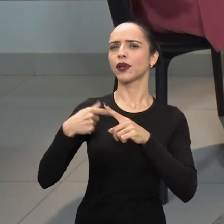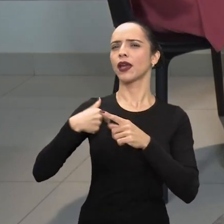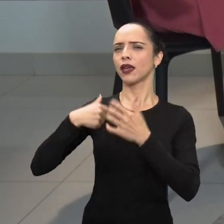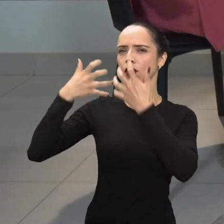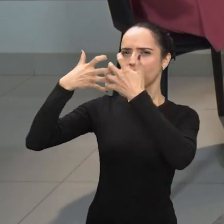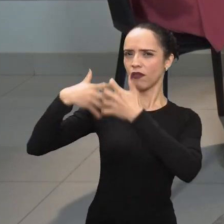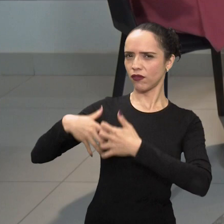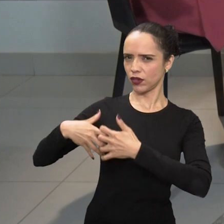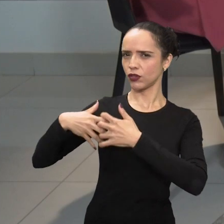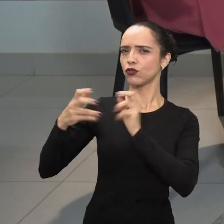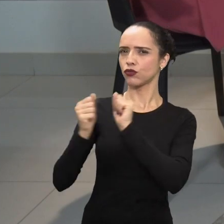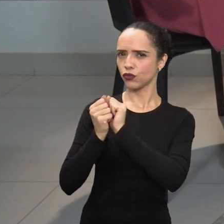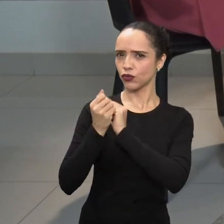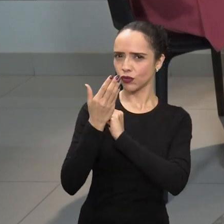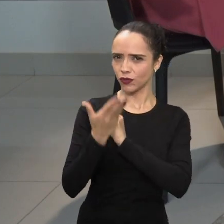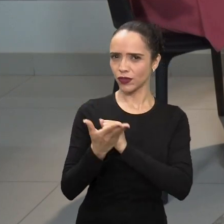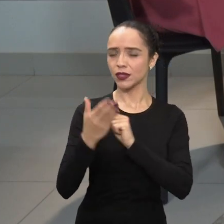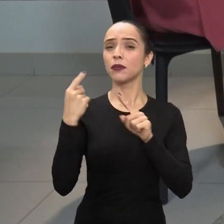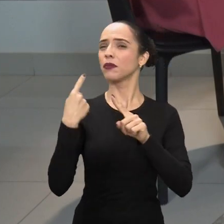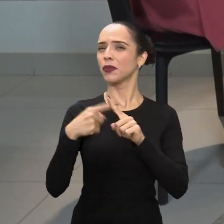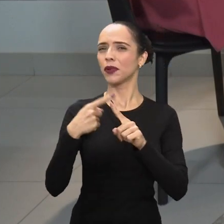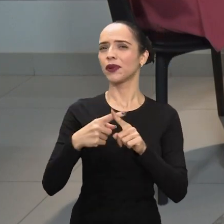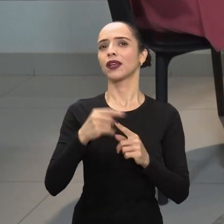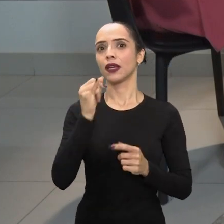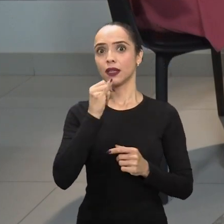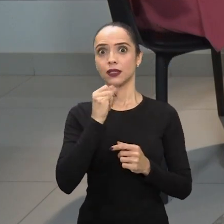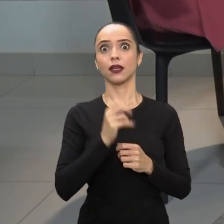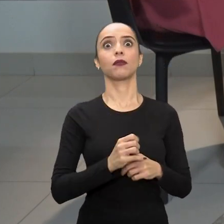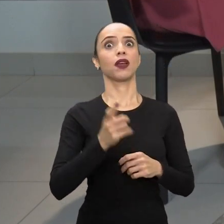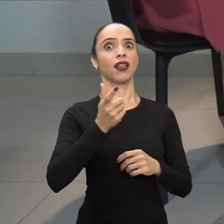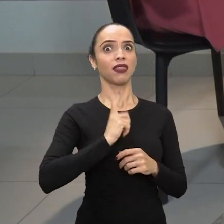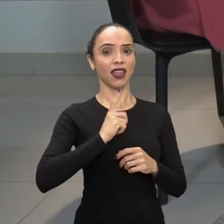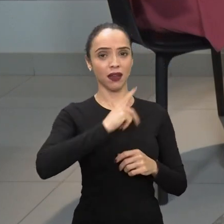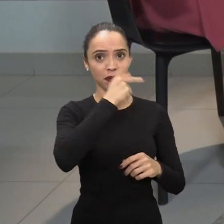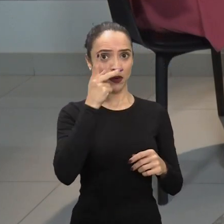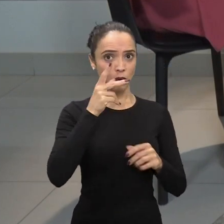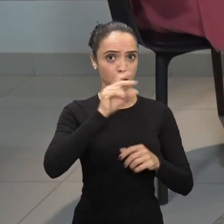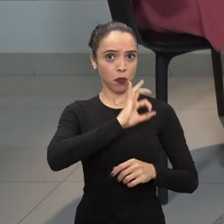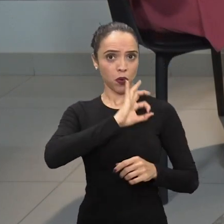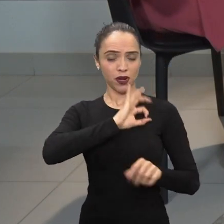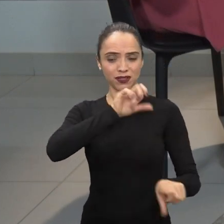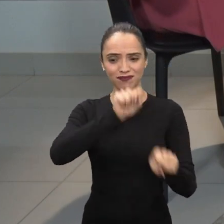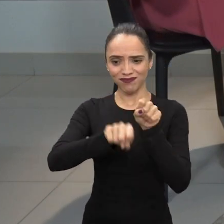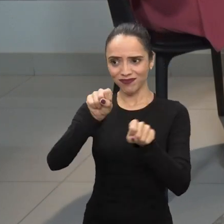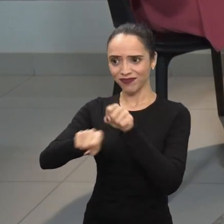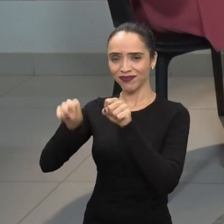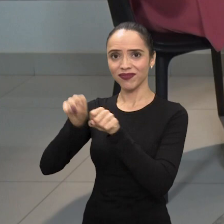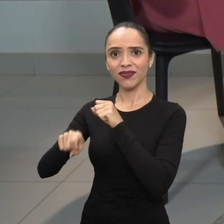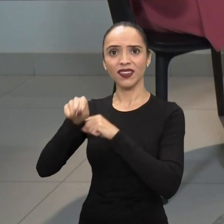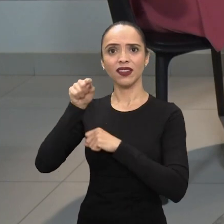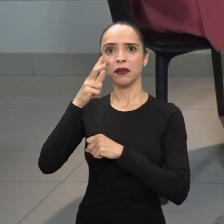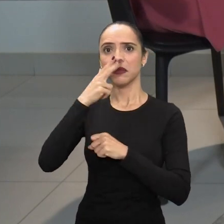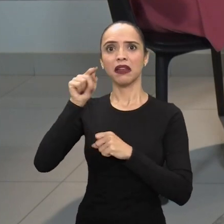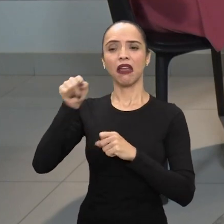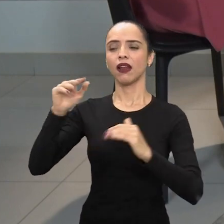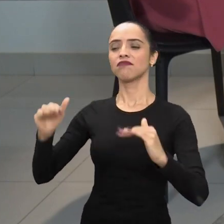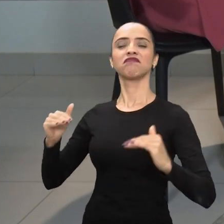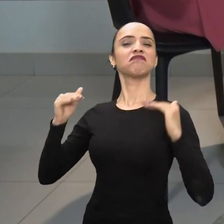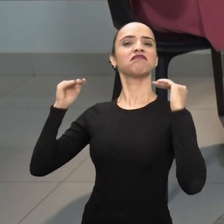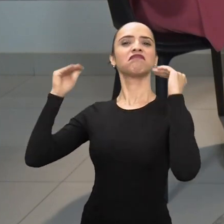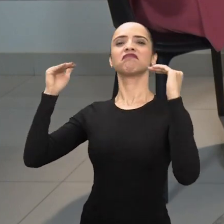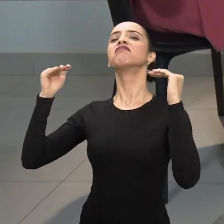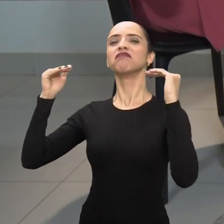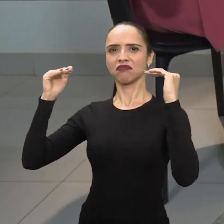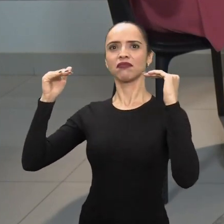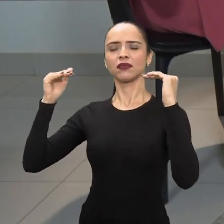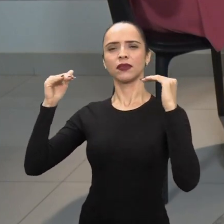fazendo reflexão com vocês né que há na verdade um elogio a esse tirocínio que na verdade muitas vezes é um comportamento que tá